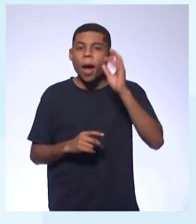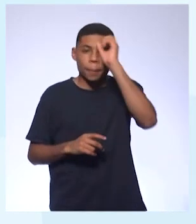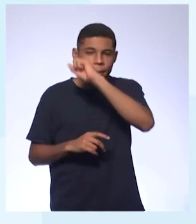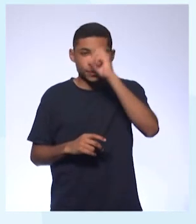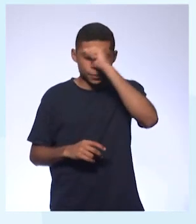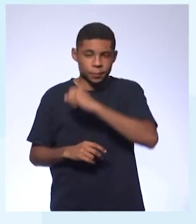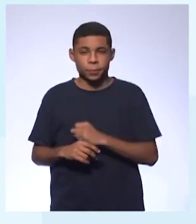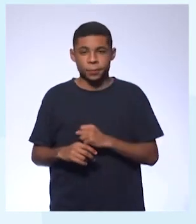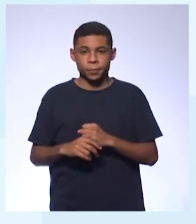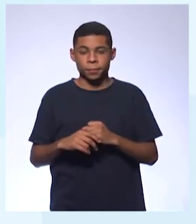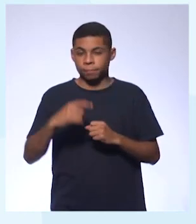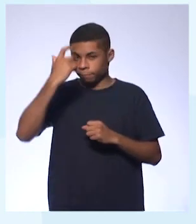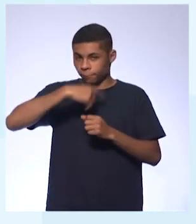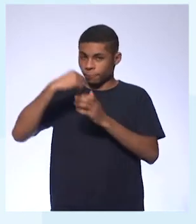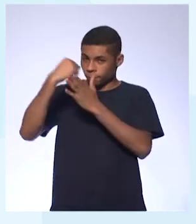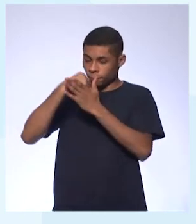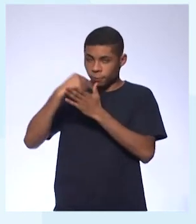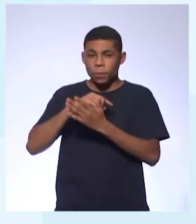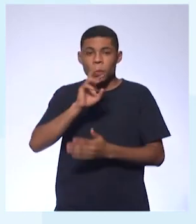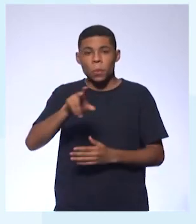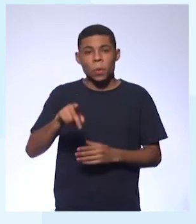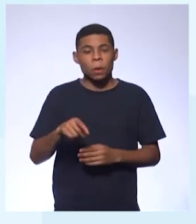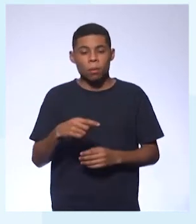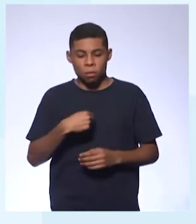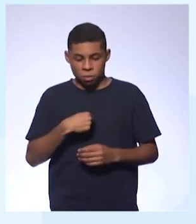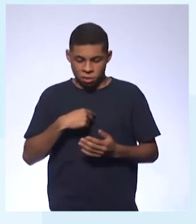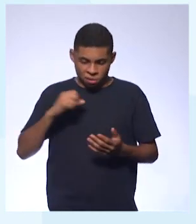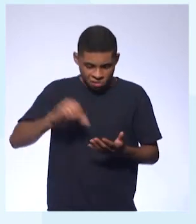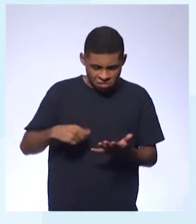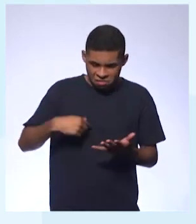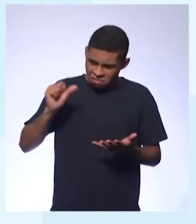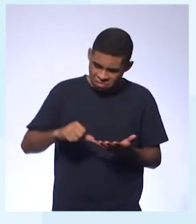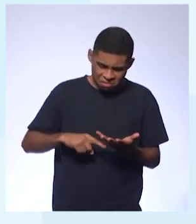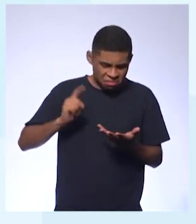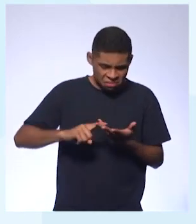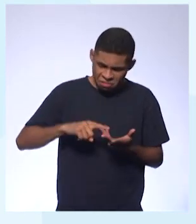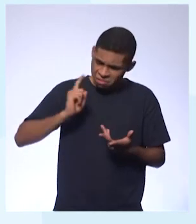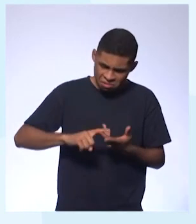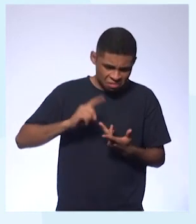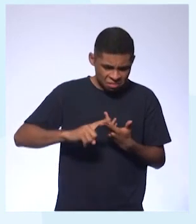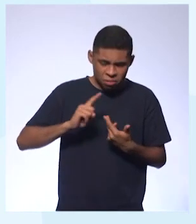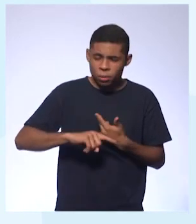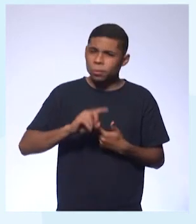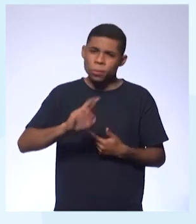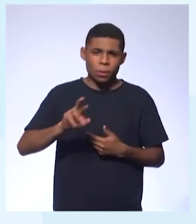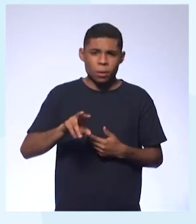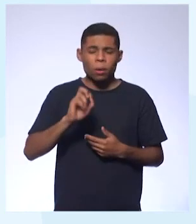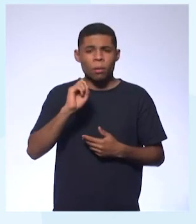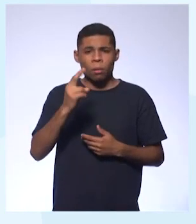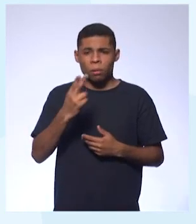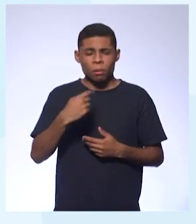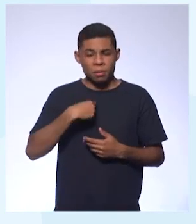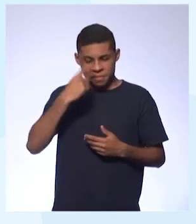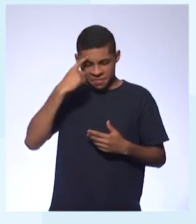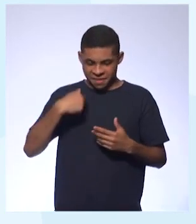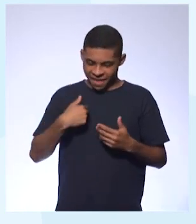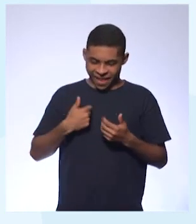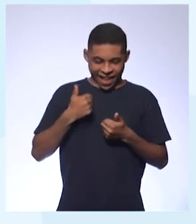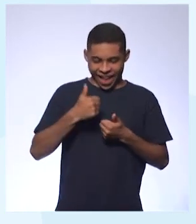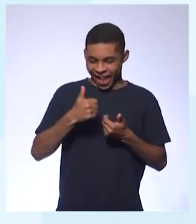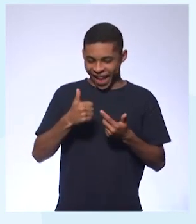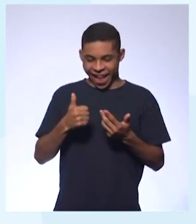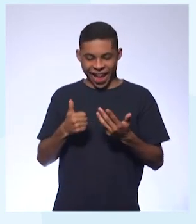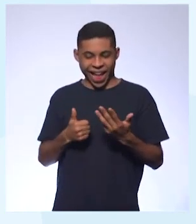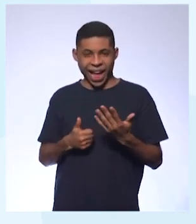aprendemos. Autoavaliar-se não é apontar os nossos defeitos, muito menos exaltarmos nossa